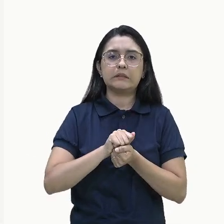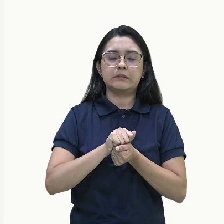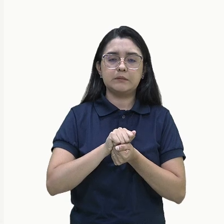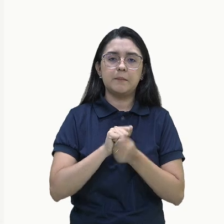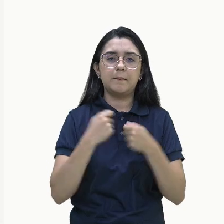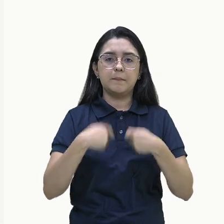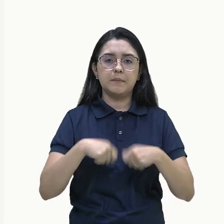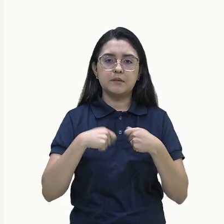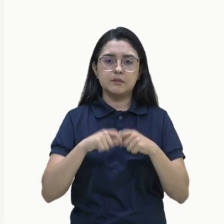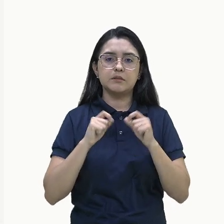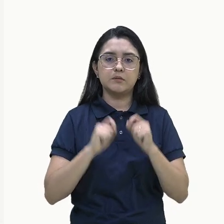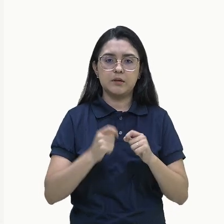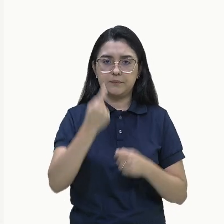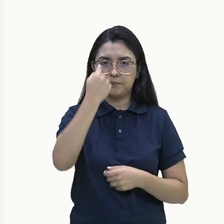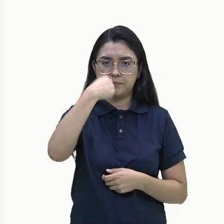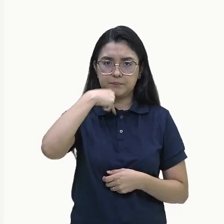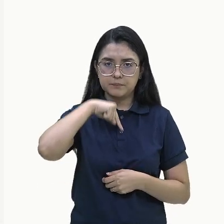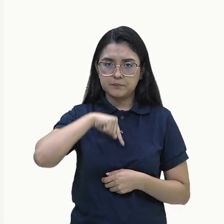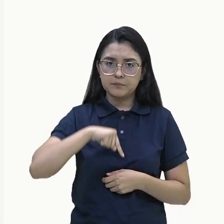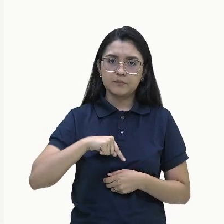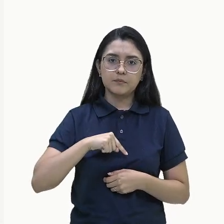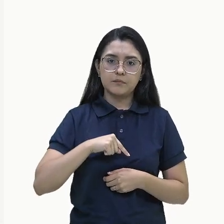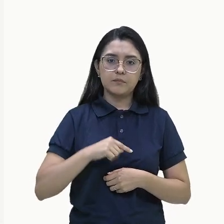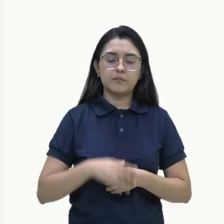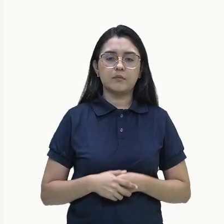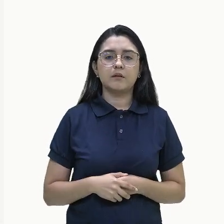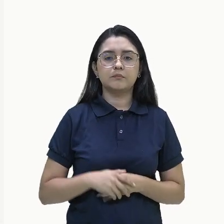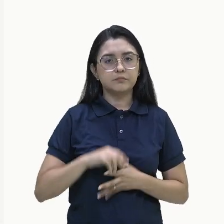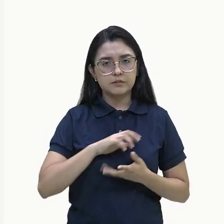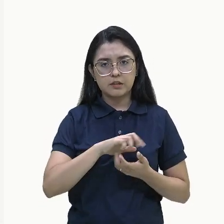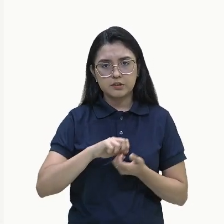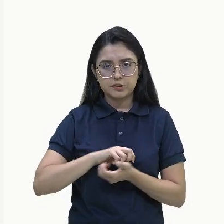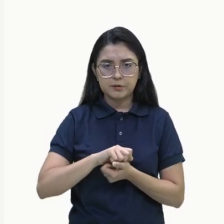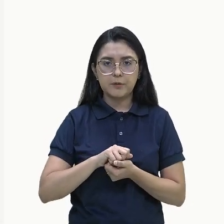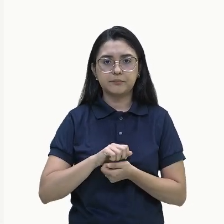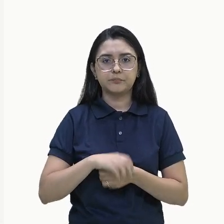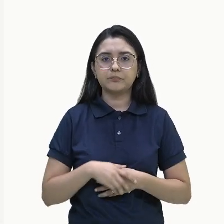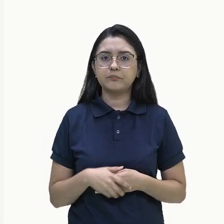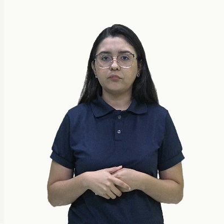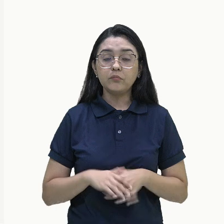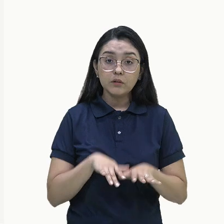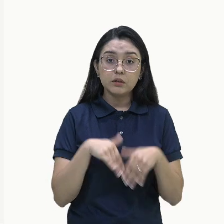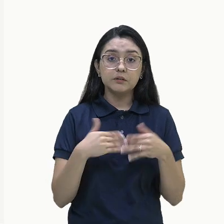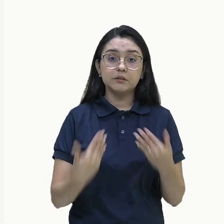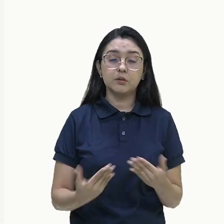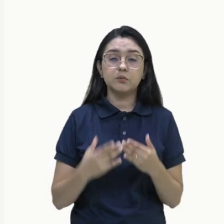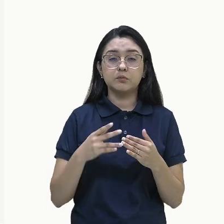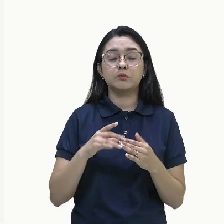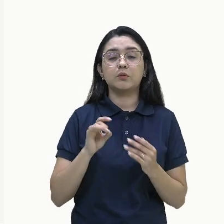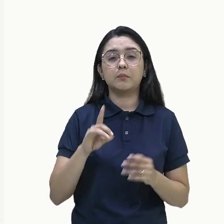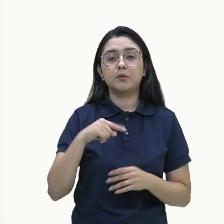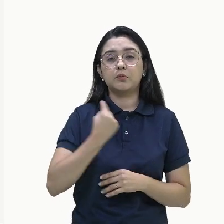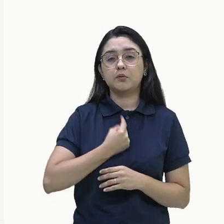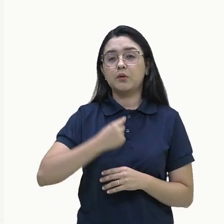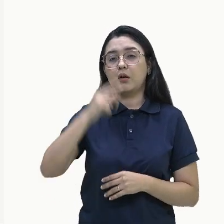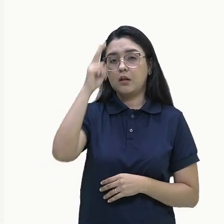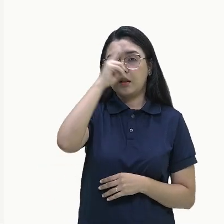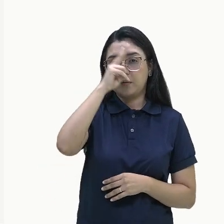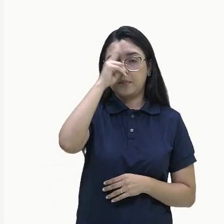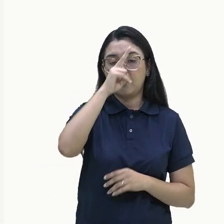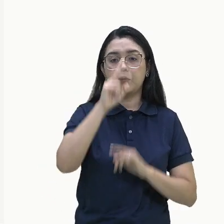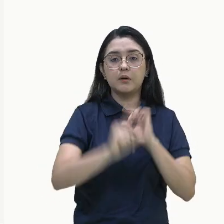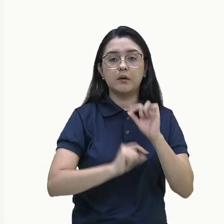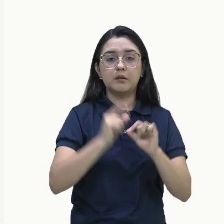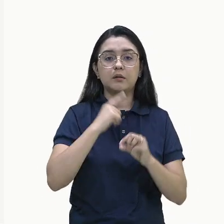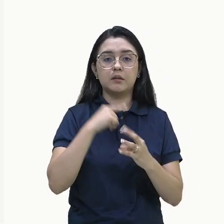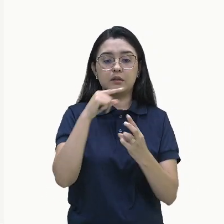serem transportados ao longo desse trato gastrointestinal. Então, só para nós revisarmos aqui, nós